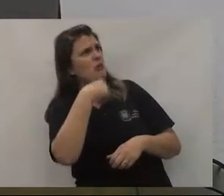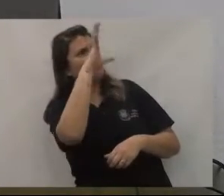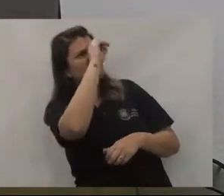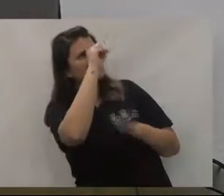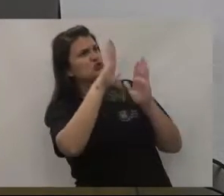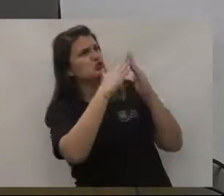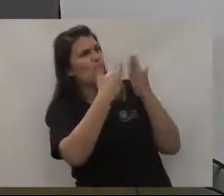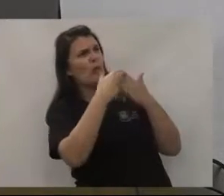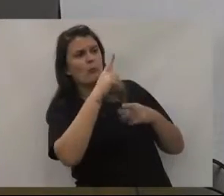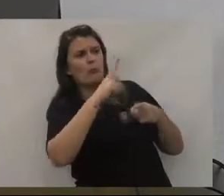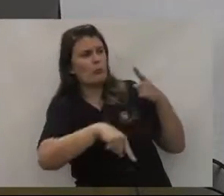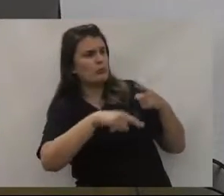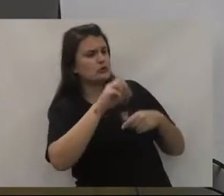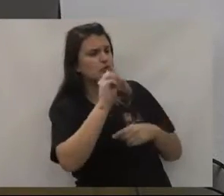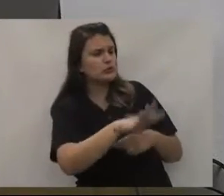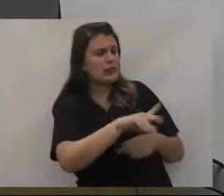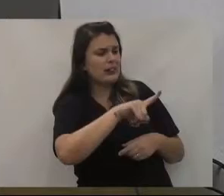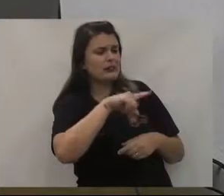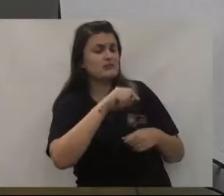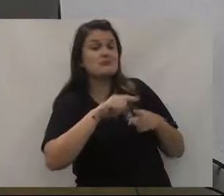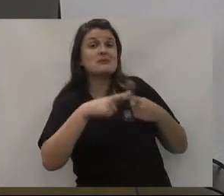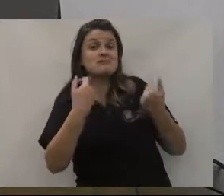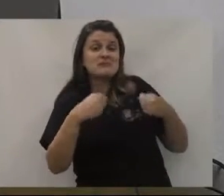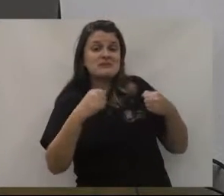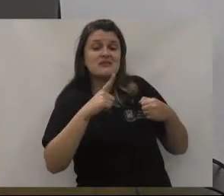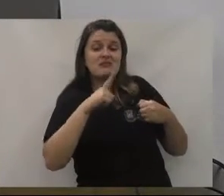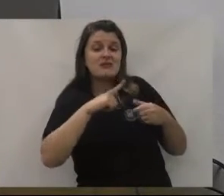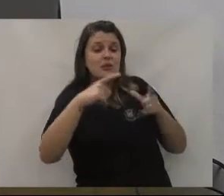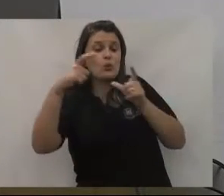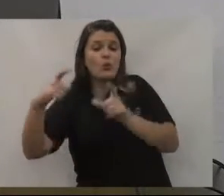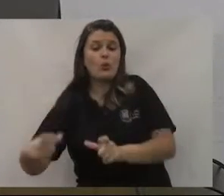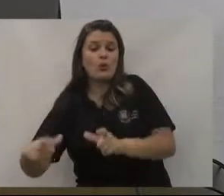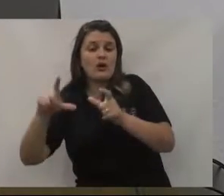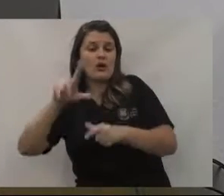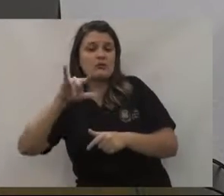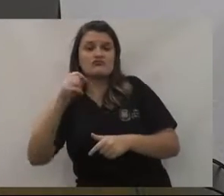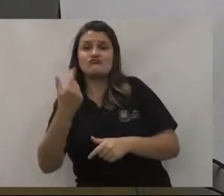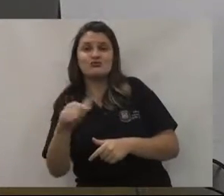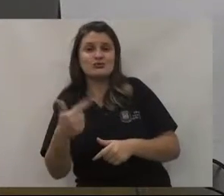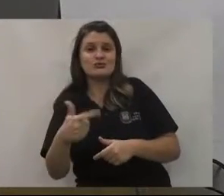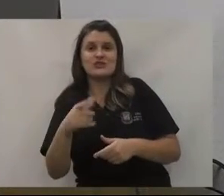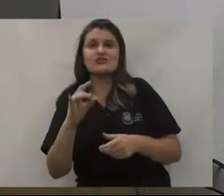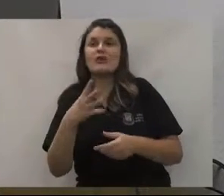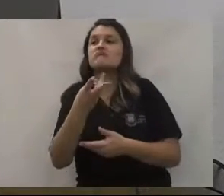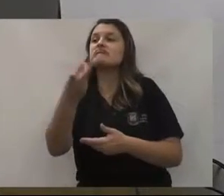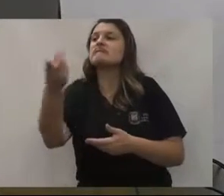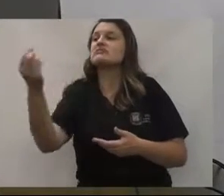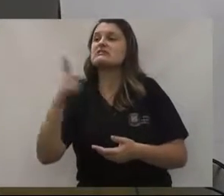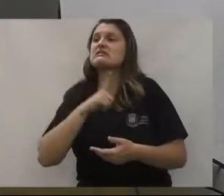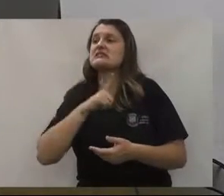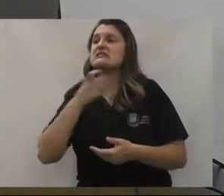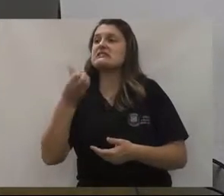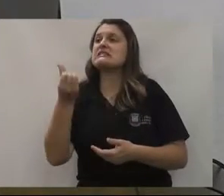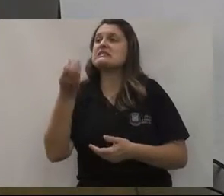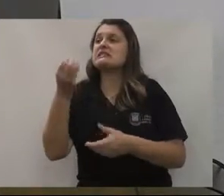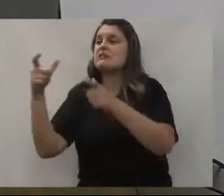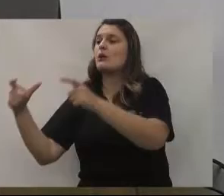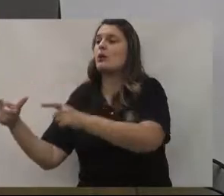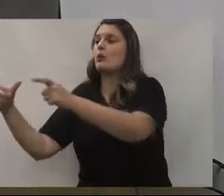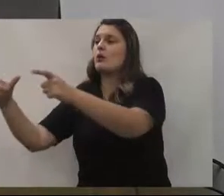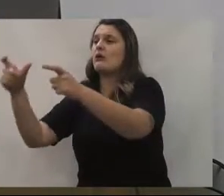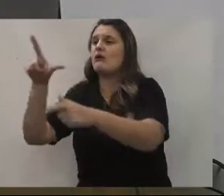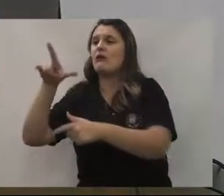na lixeira. Mas tem que ter lixeira. E não tem lixeira aqui na cidade. Tem uma meia dúzia de 60 lixeiras, aqui é uma vergonha para